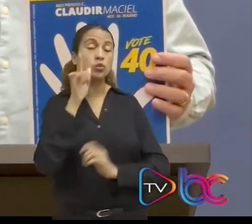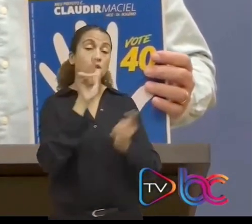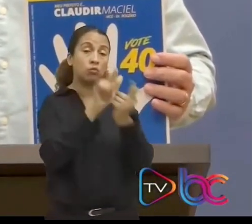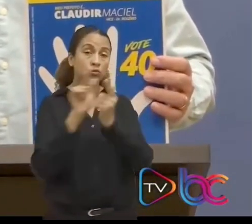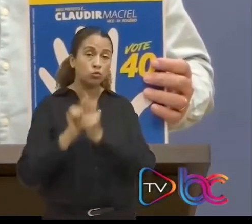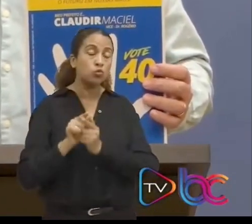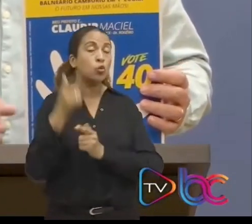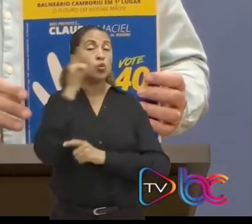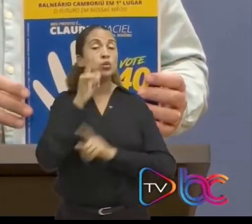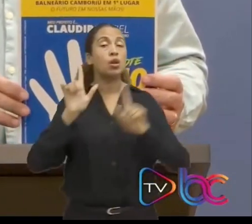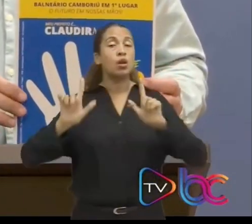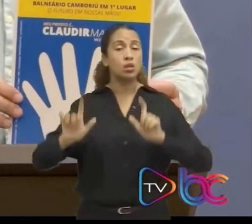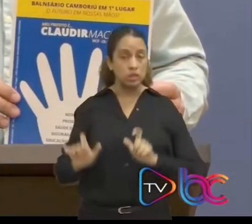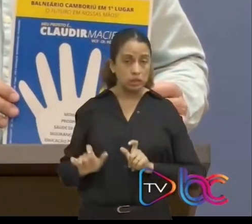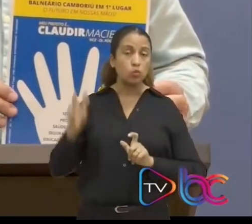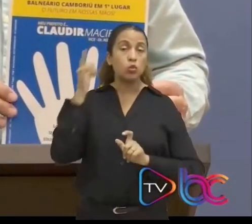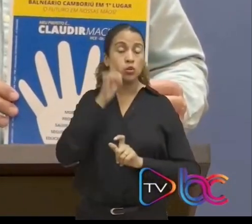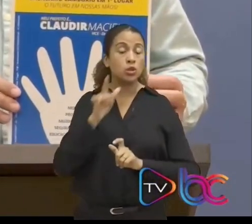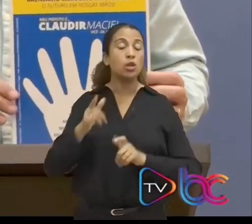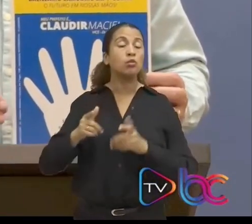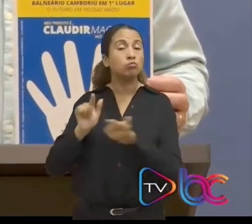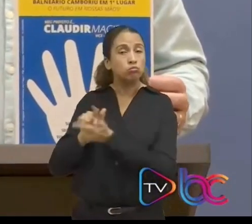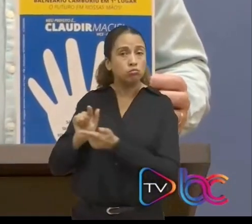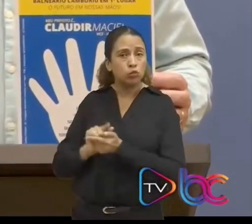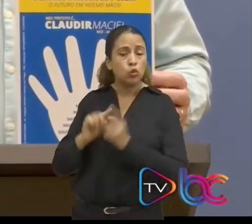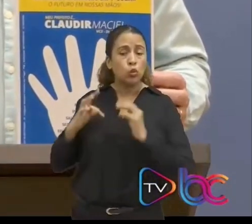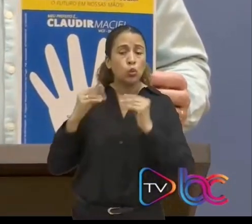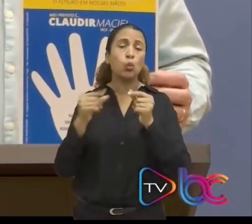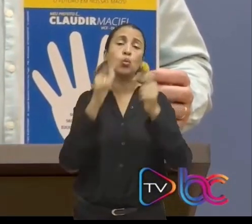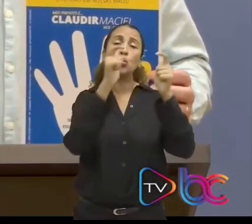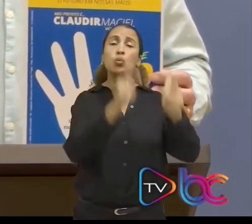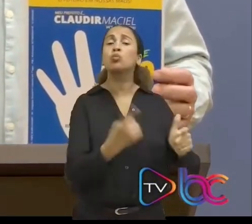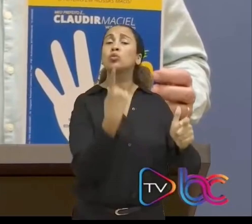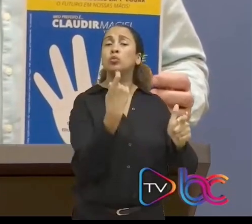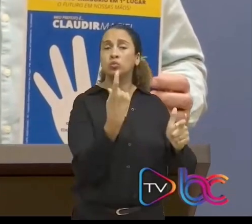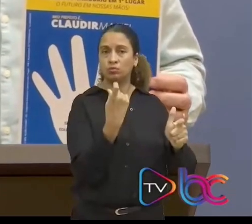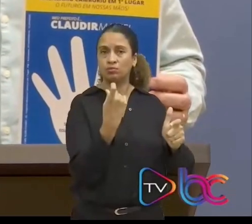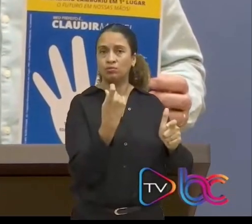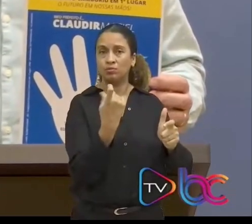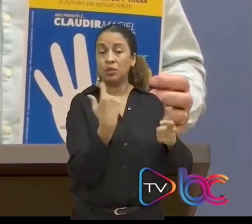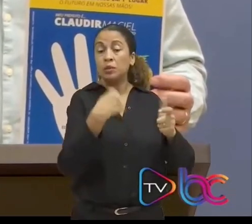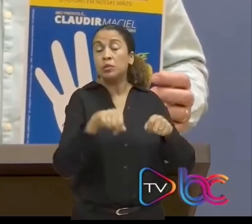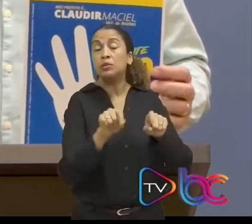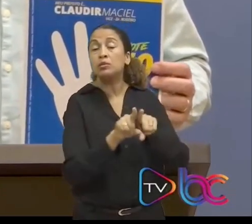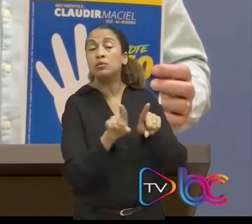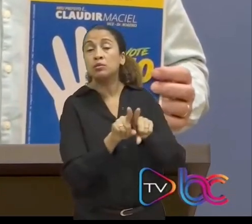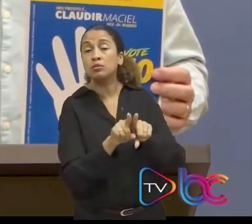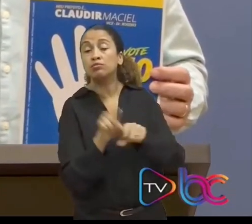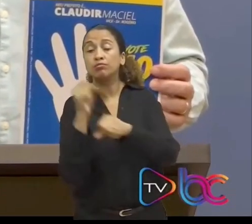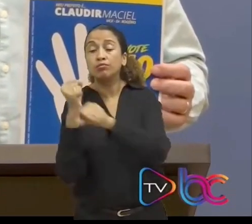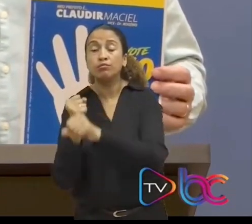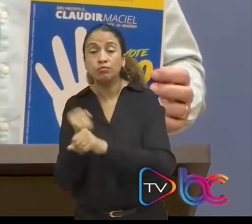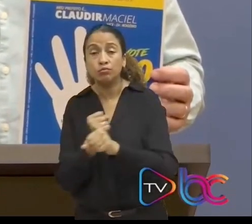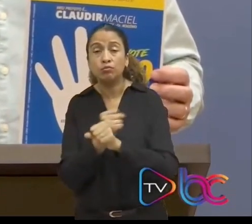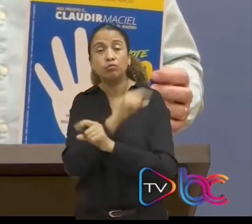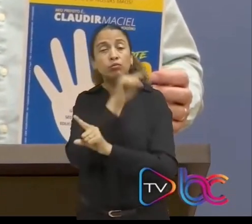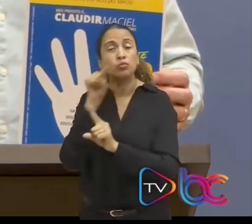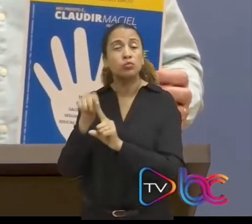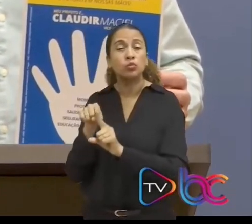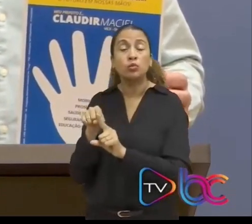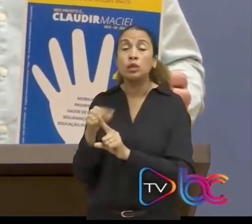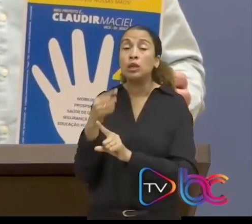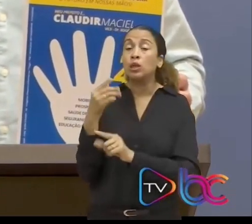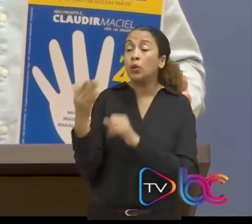e que elas possam fazer os seus procedimentos, tudo em um único lugar. Nós precisamos construir como objetivo pelo menos